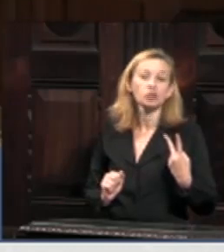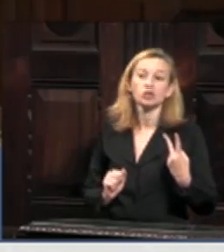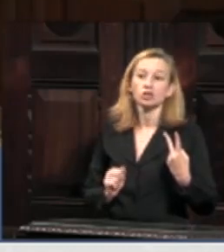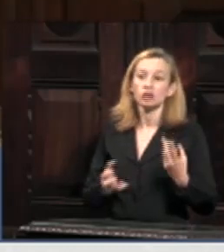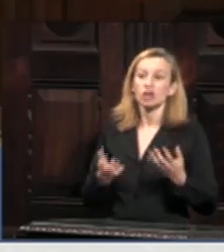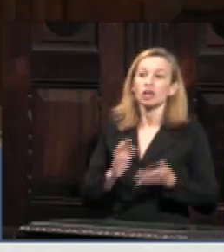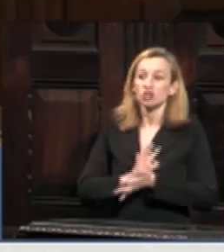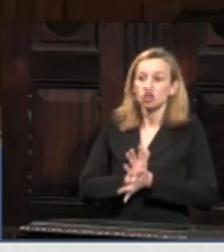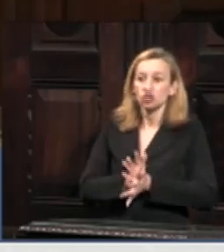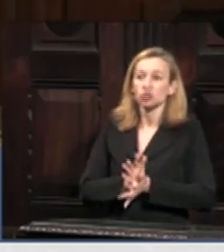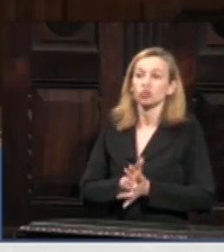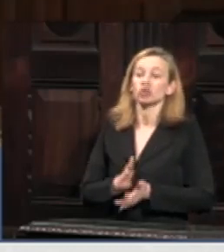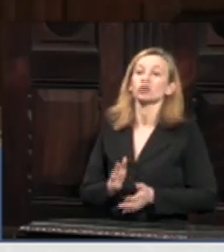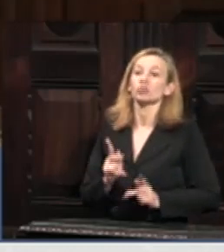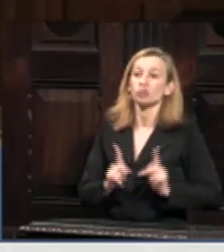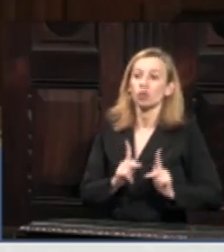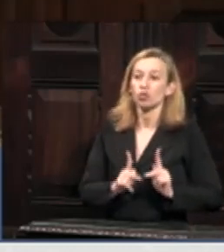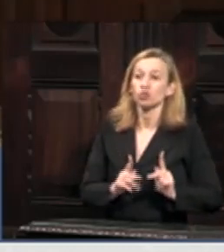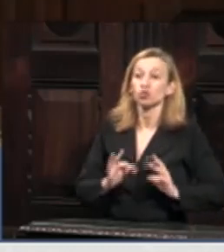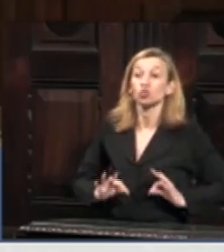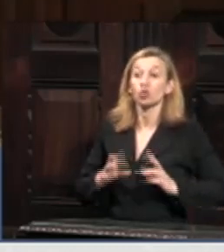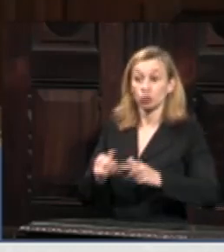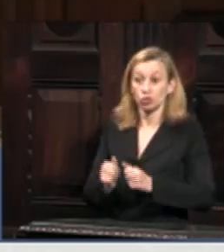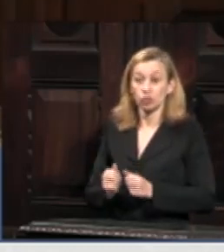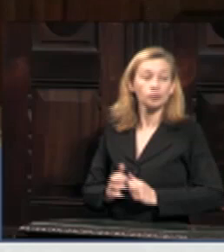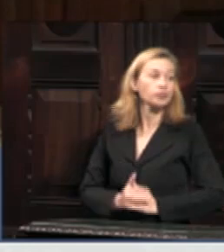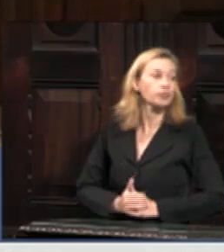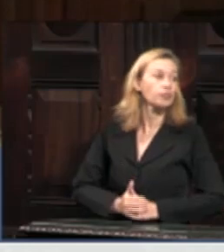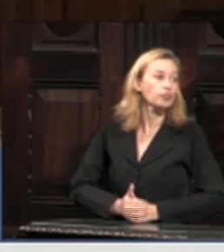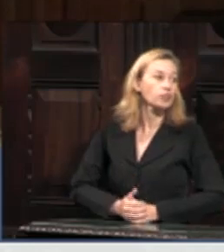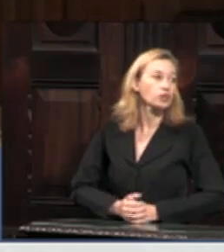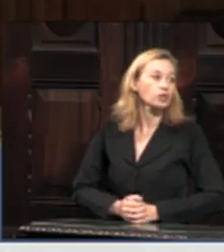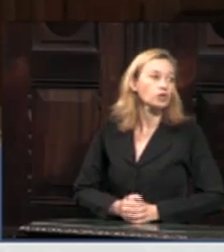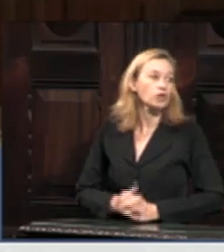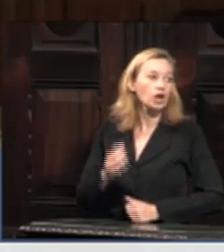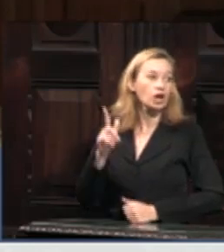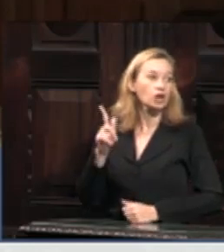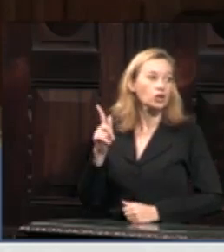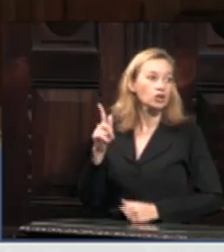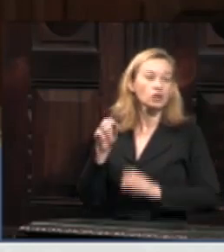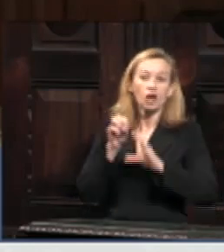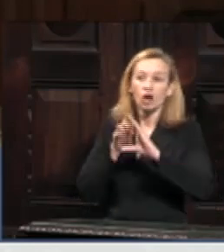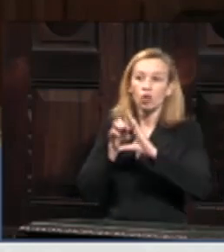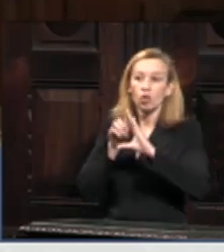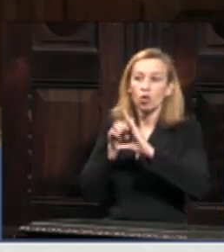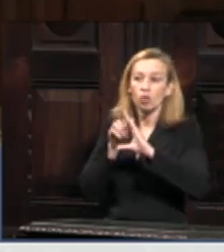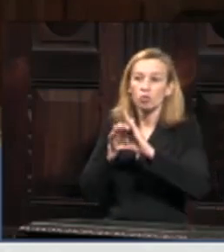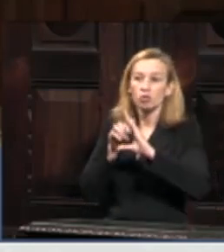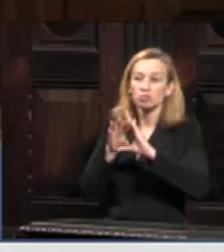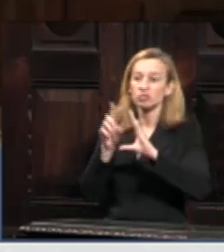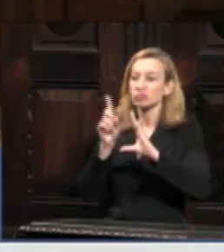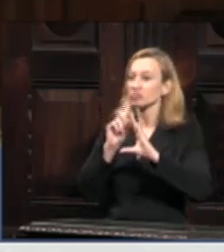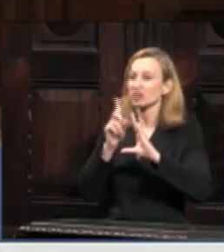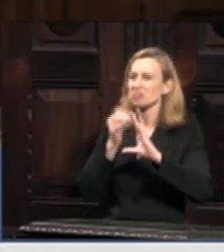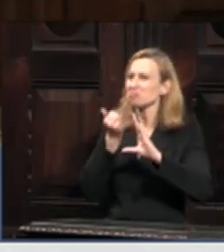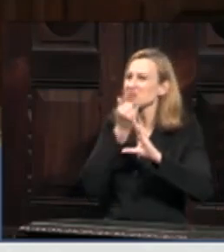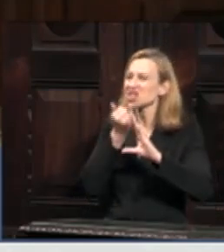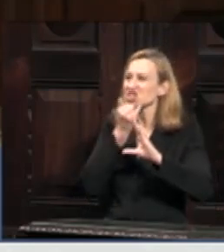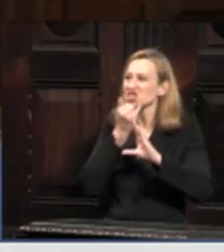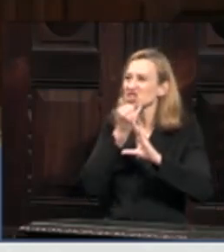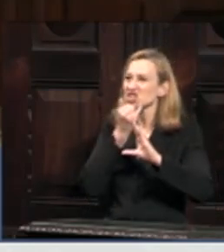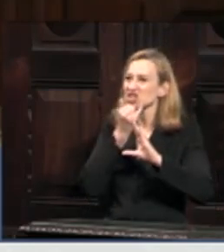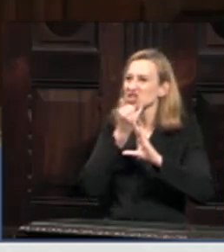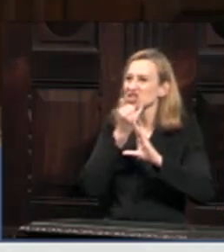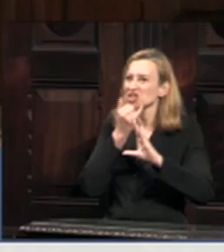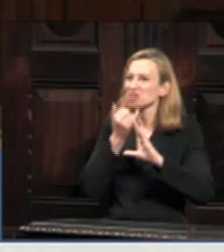contra Wilson Witzel. Todos. Senhora Globo, não adianta pedir desculpas 50 anos